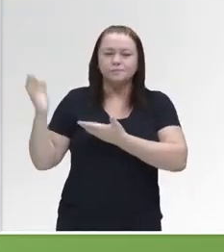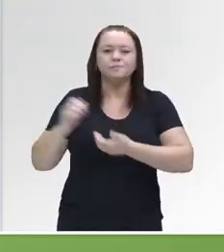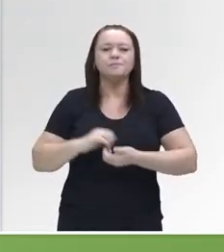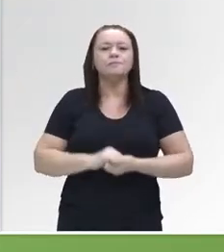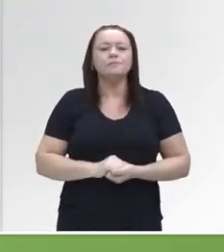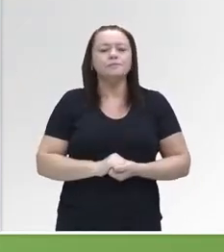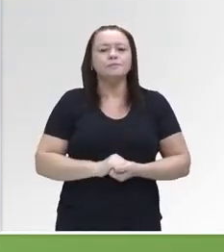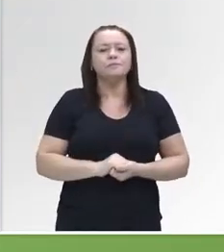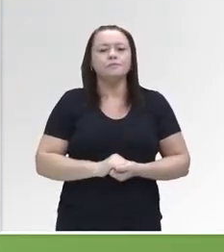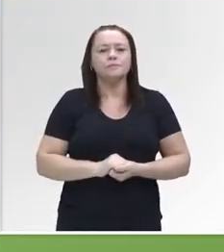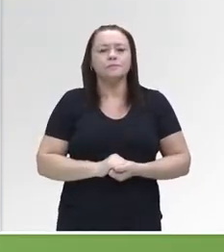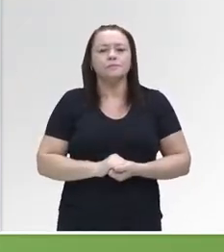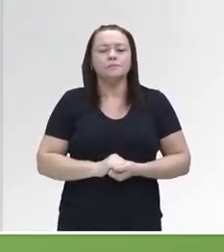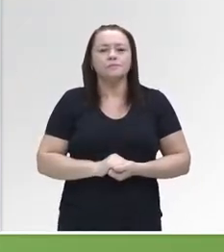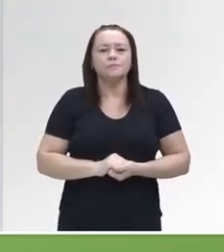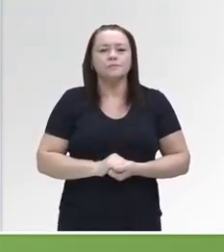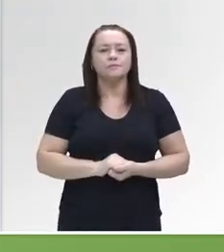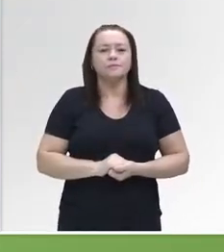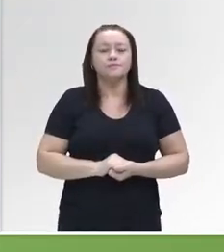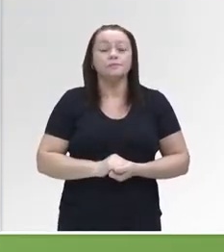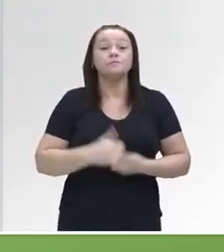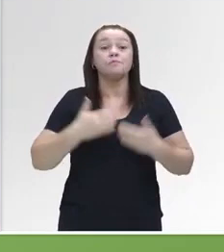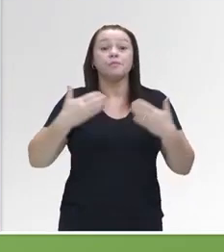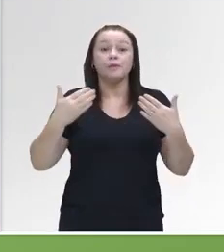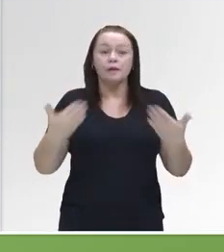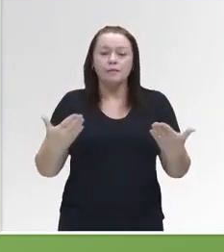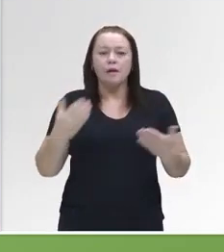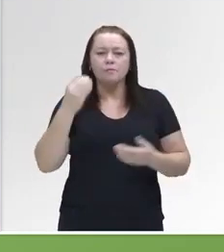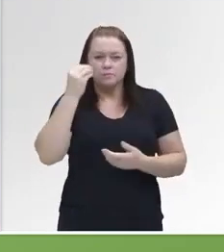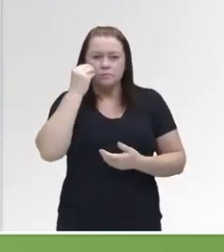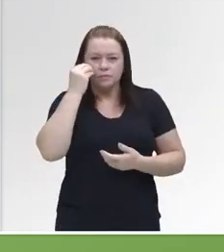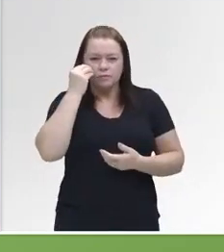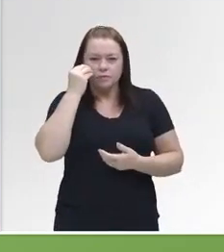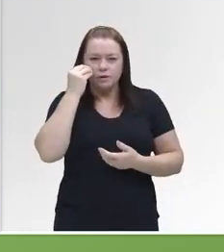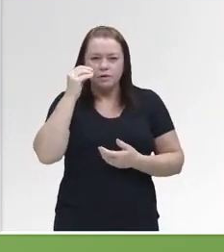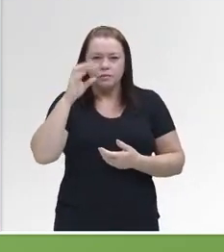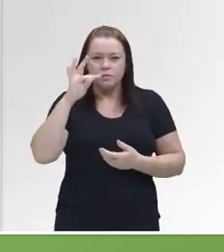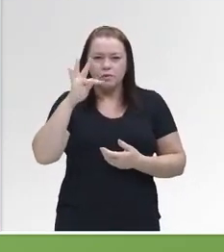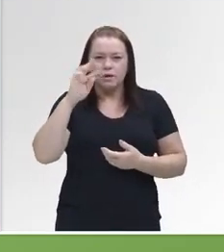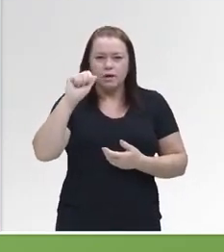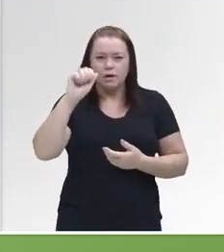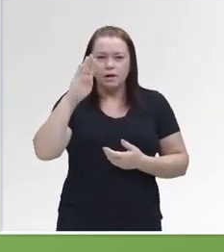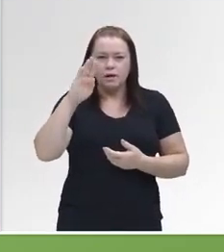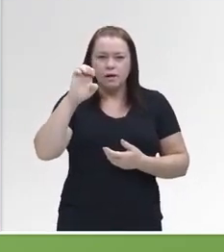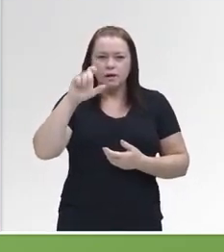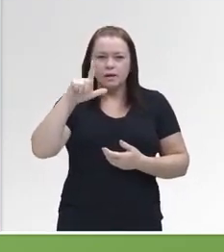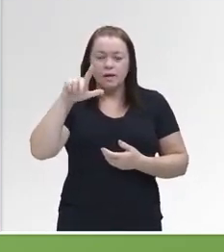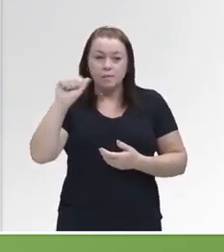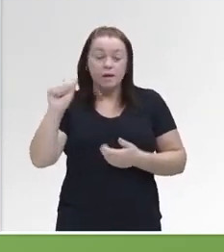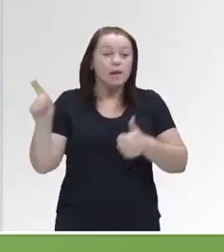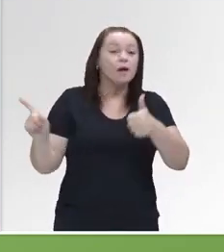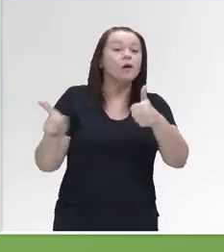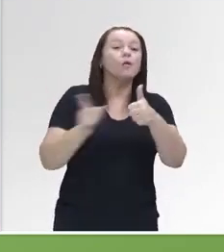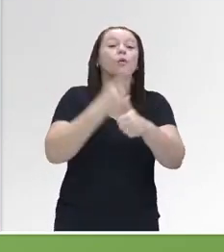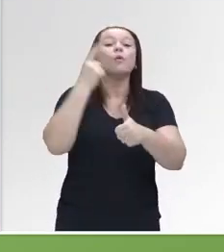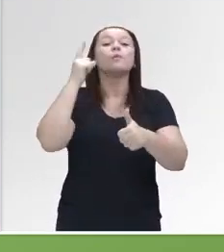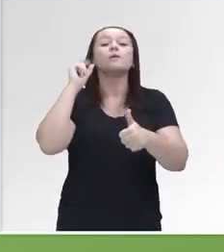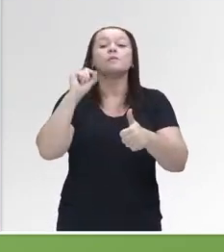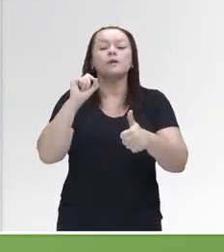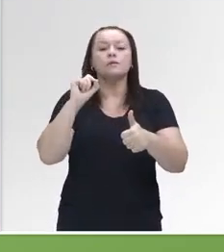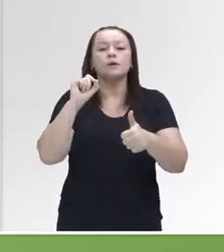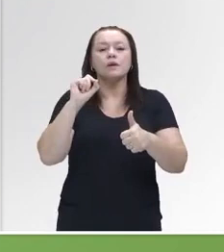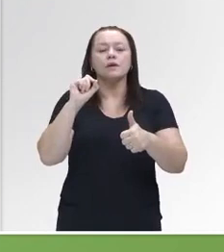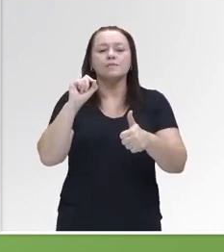Então, olhando a tabela, vocês observam que mais frequente nas escolas são